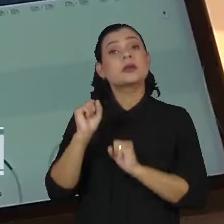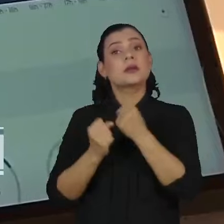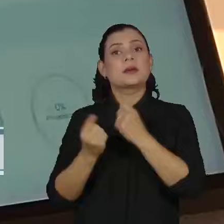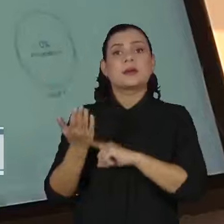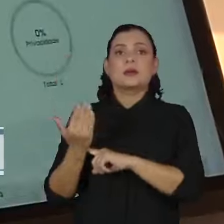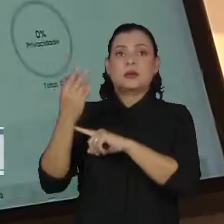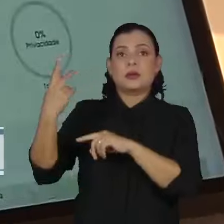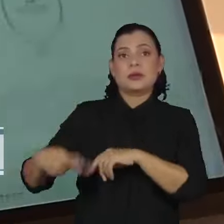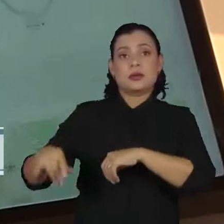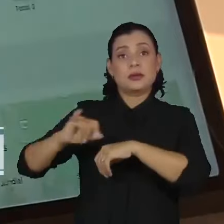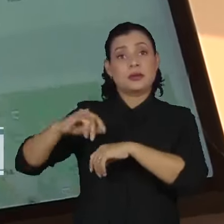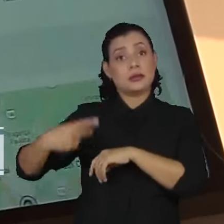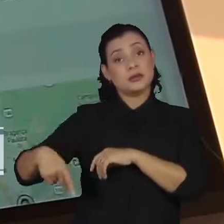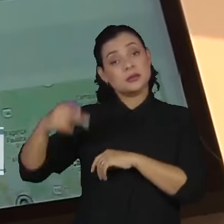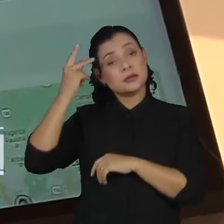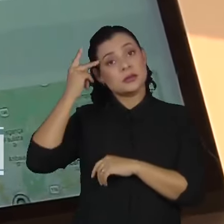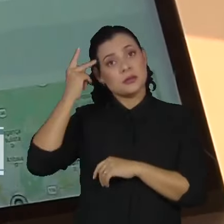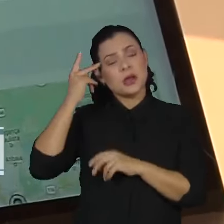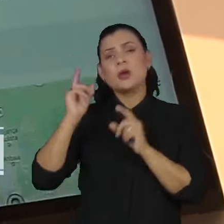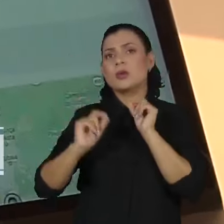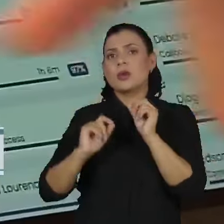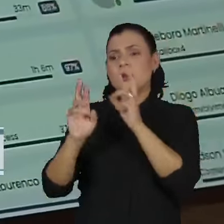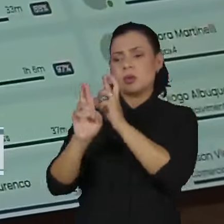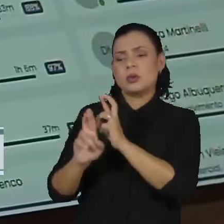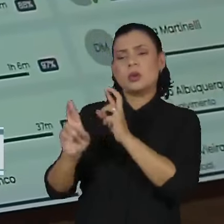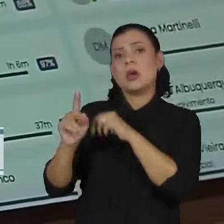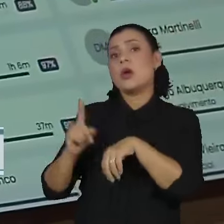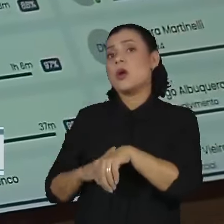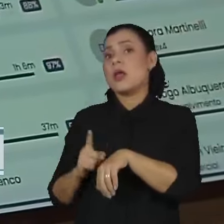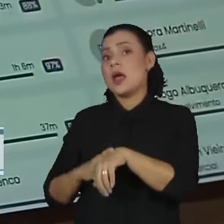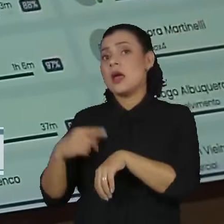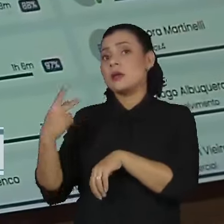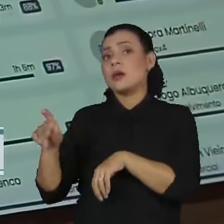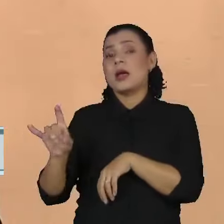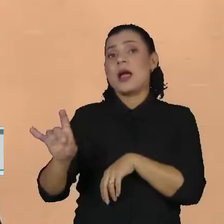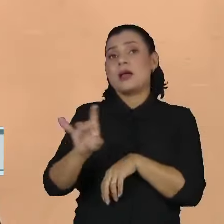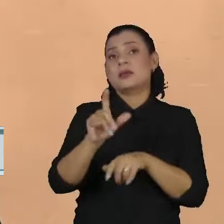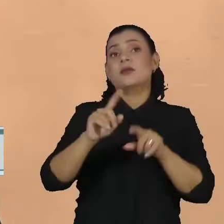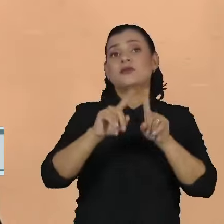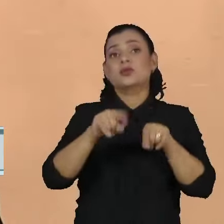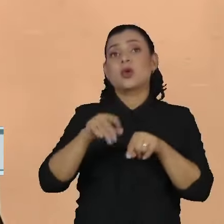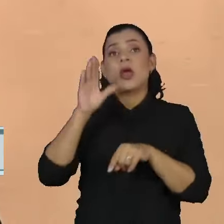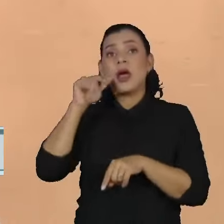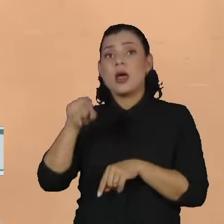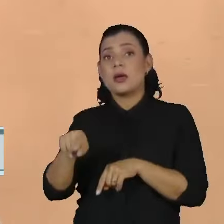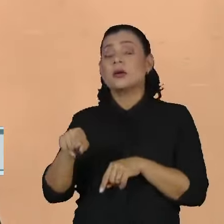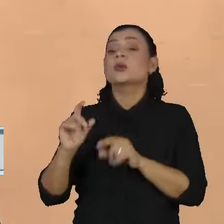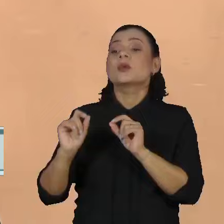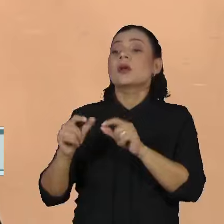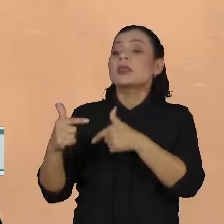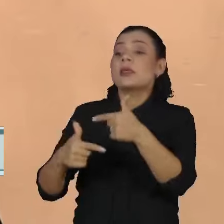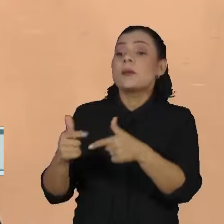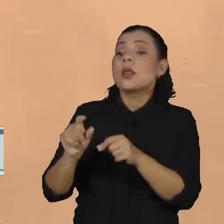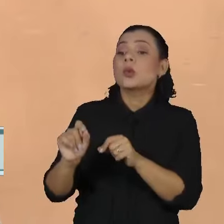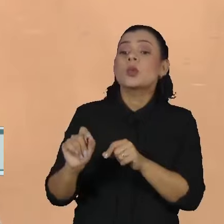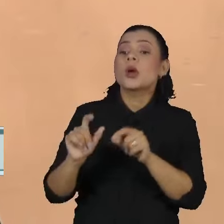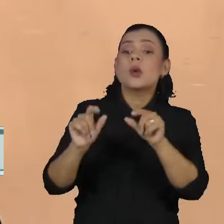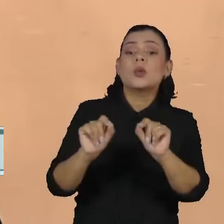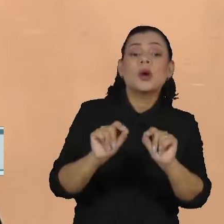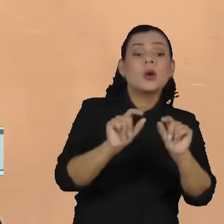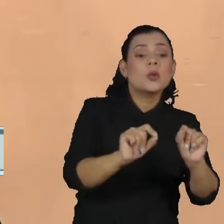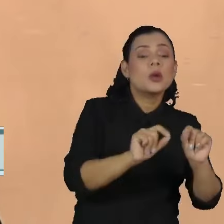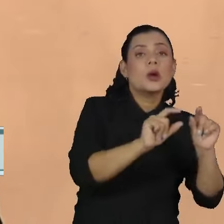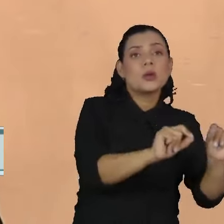São Paulo criou uma ferramenta para monitorar horários e tarefas dos funcionários. A gente só recorre ao QualiTime para ver se tem excesso